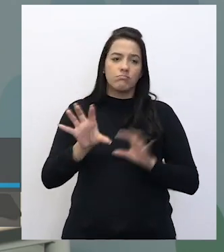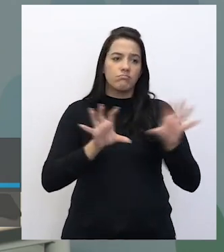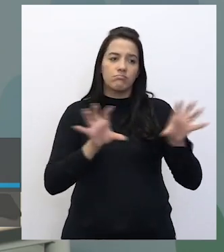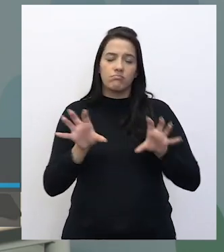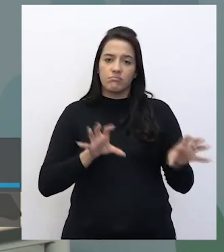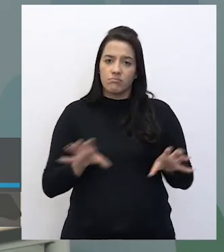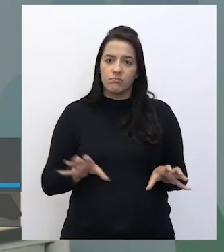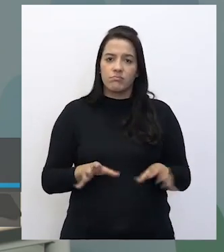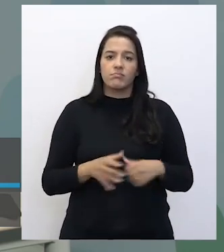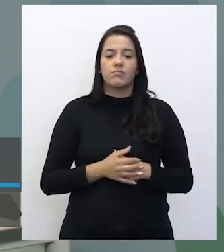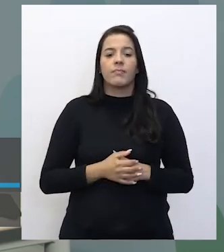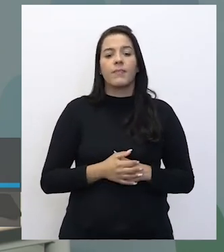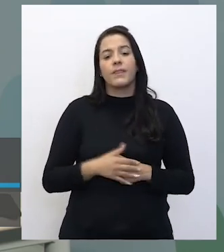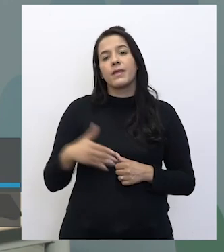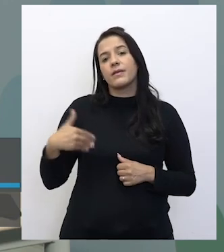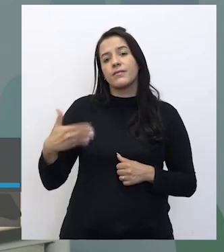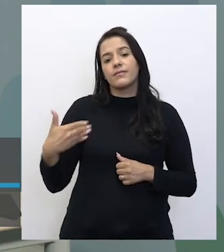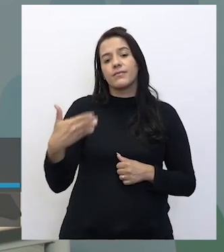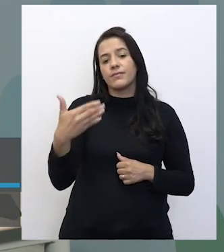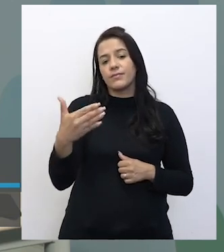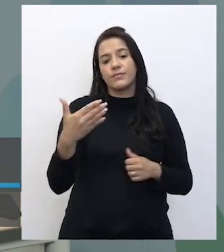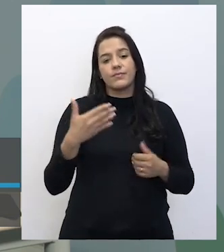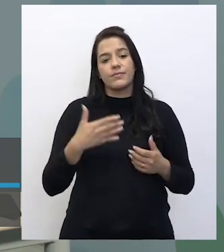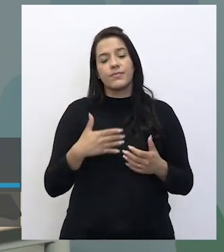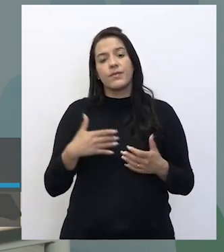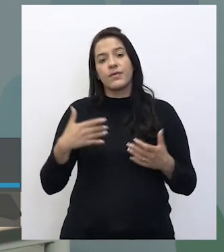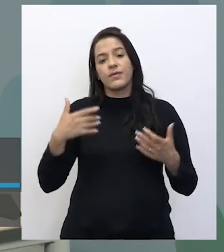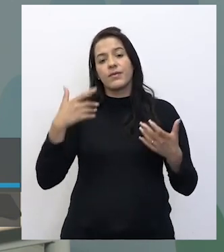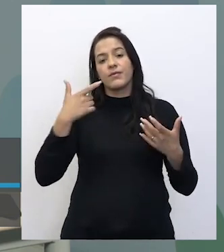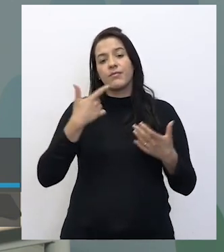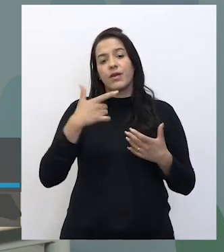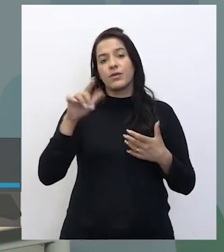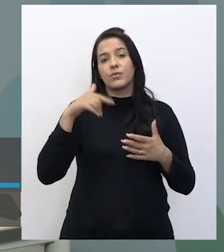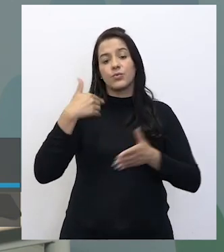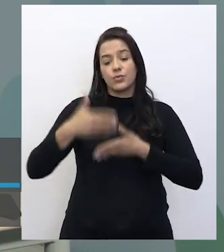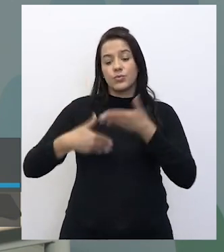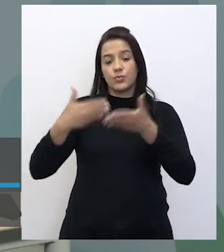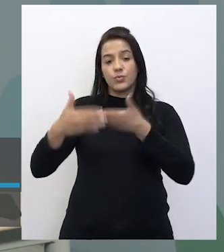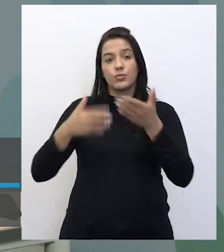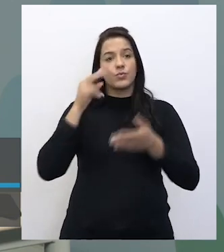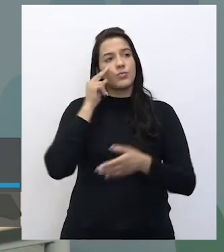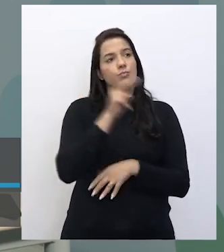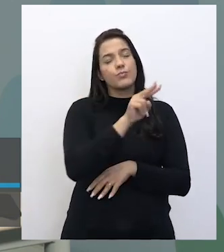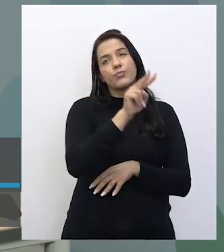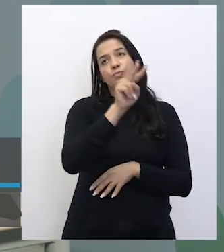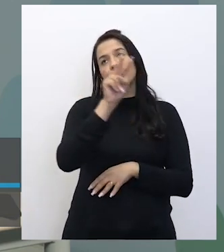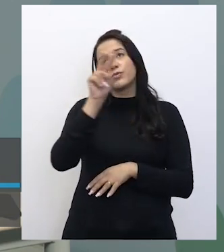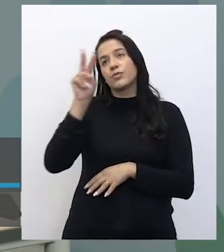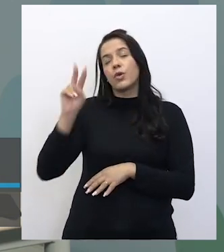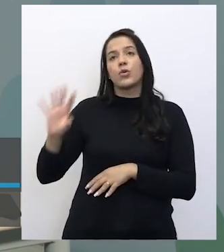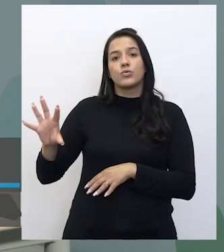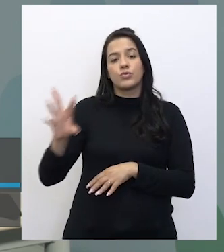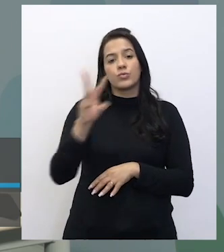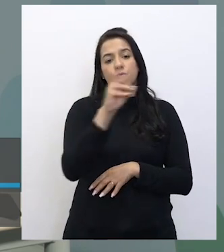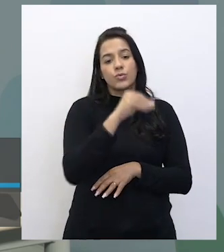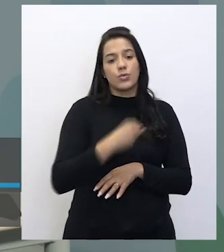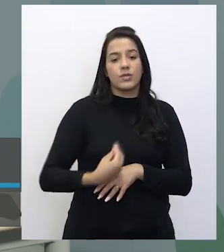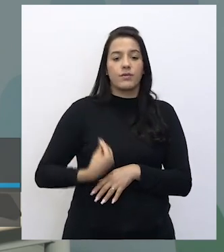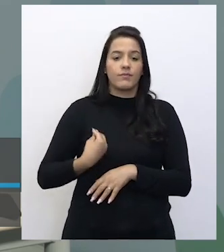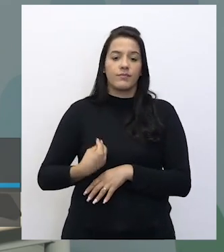E que vai se descortinando perante os nossos olhos em todo o